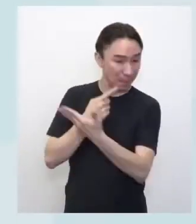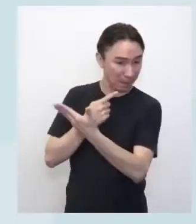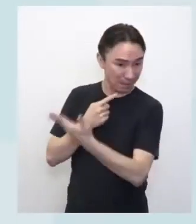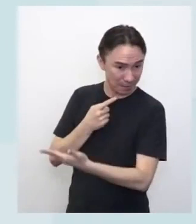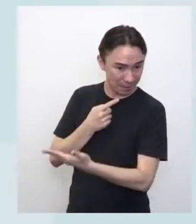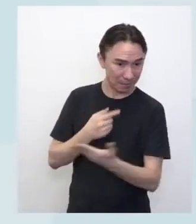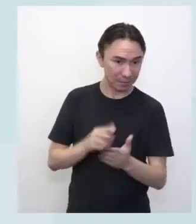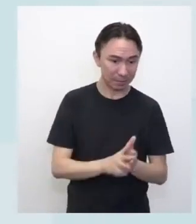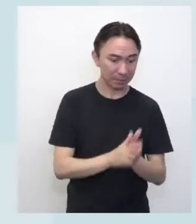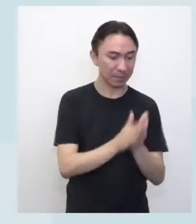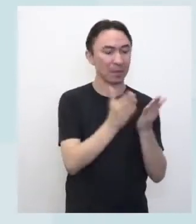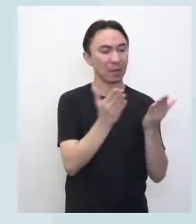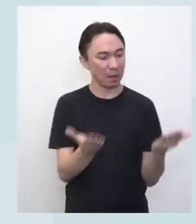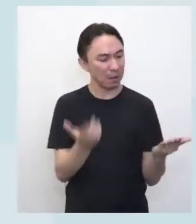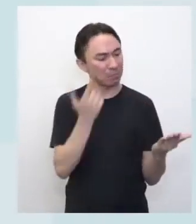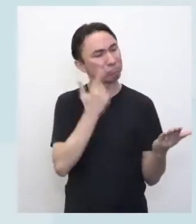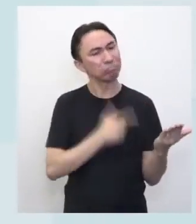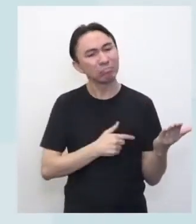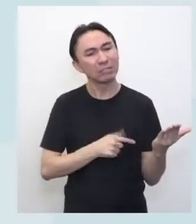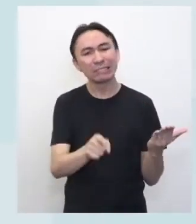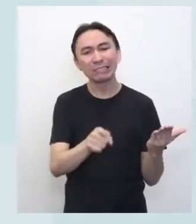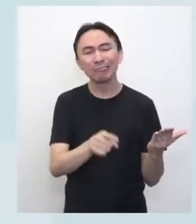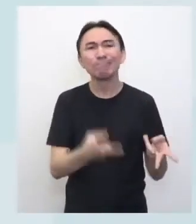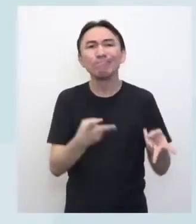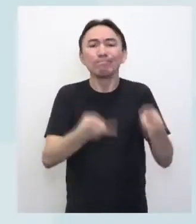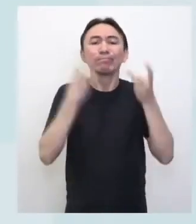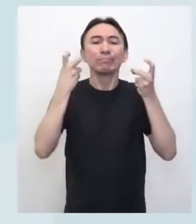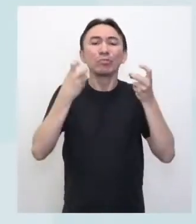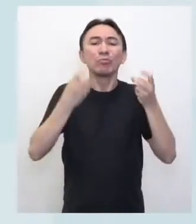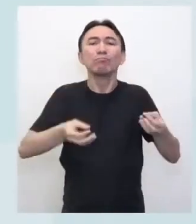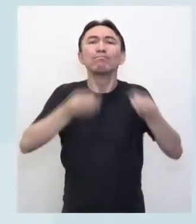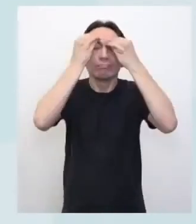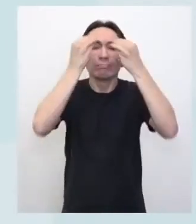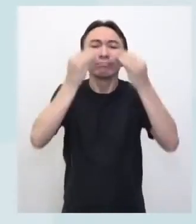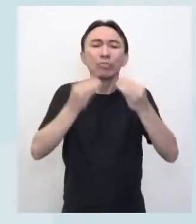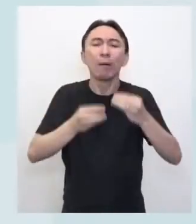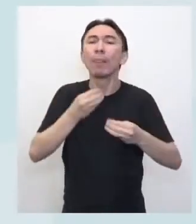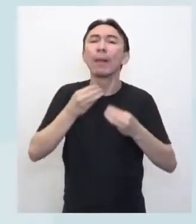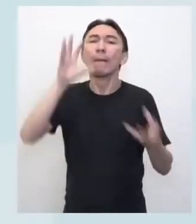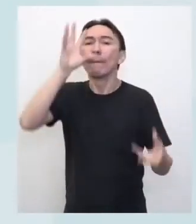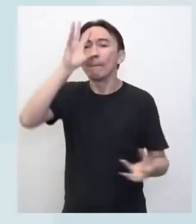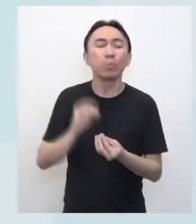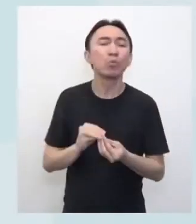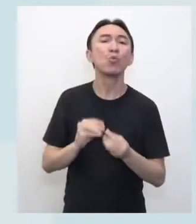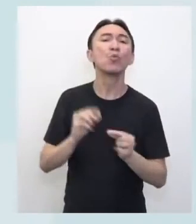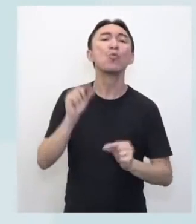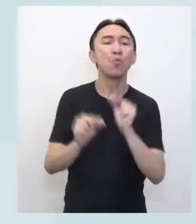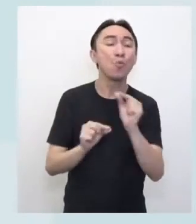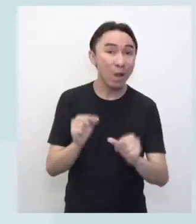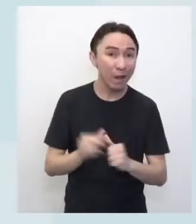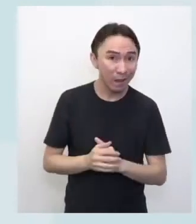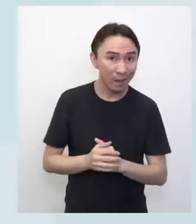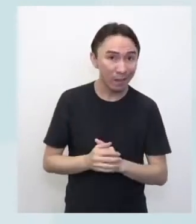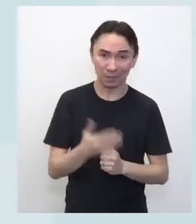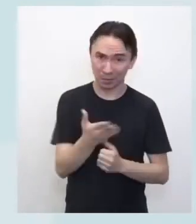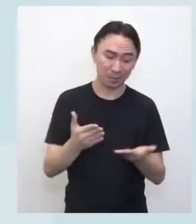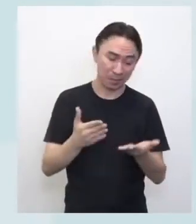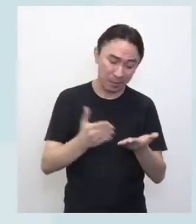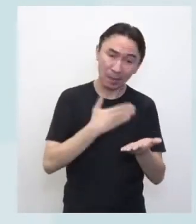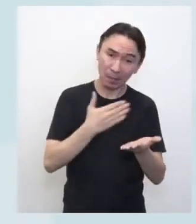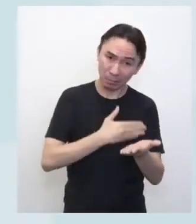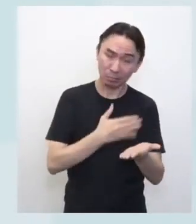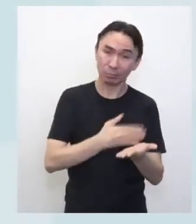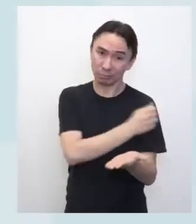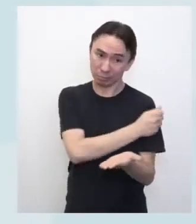compartilhe conosco sua informação, o que você acha. Essa imagem está na página 4 do caderno Aprender